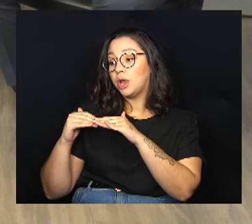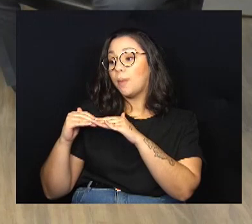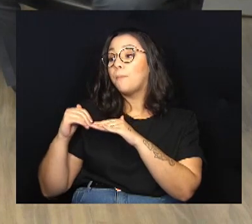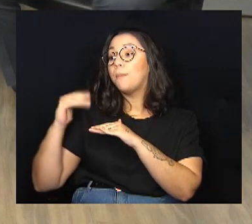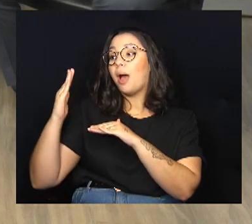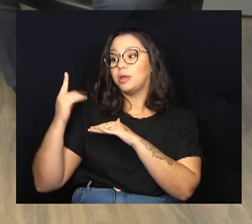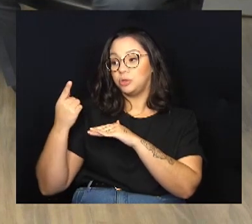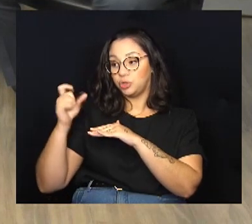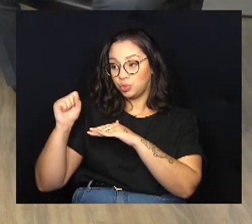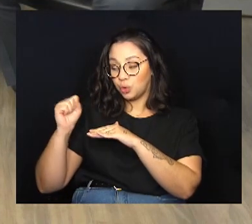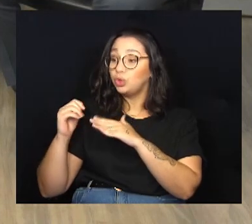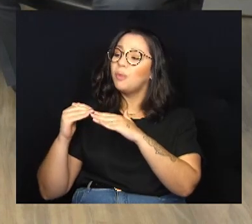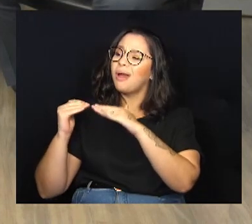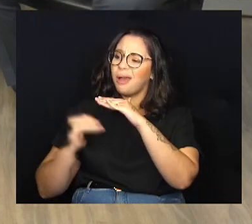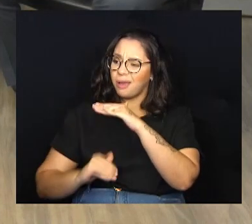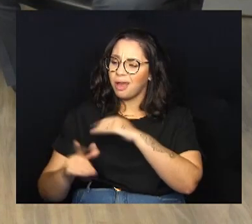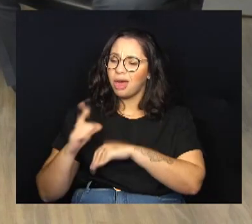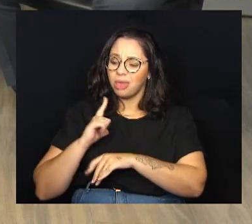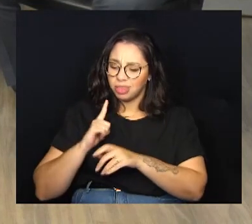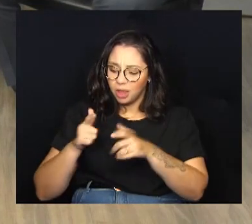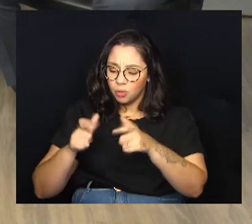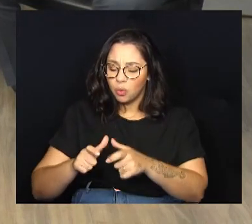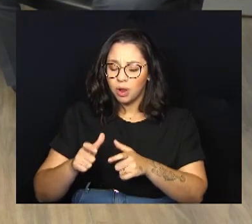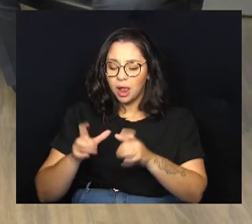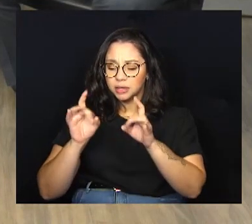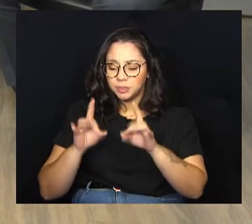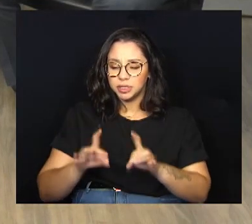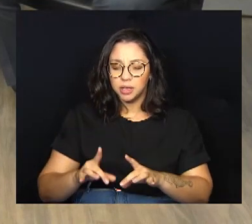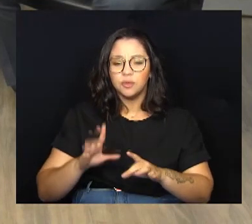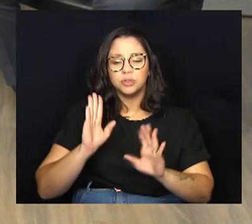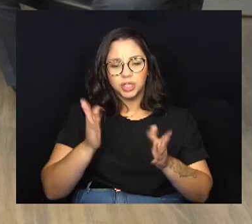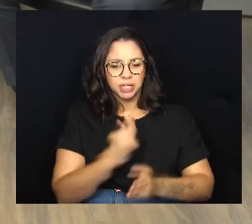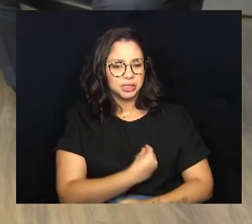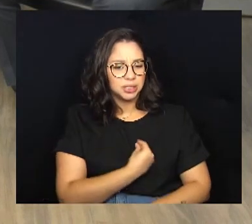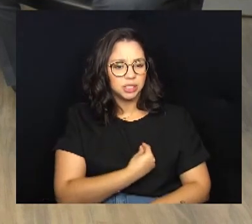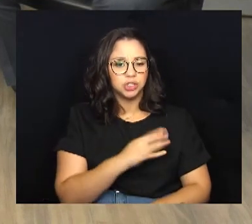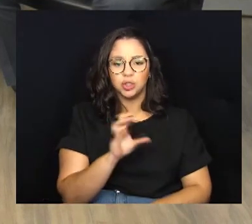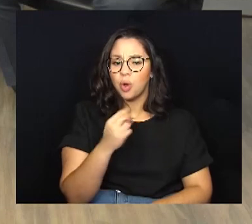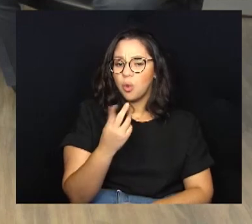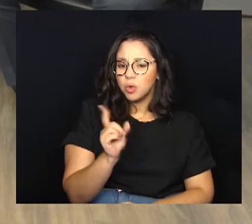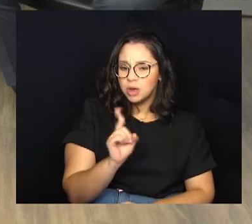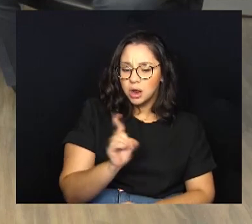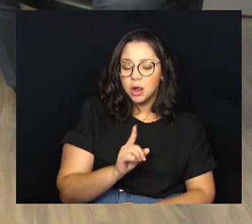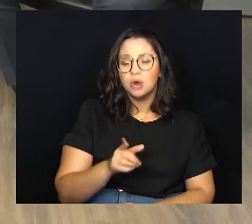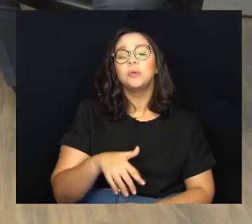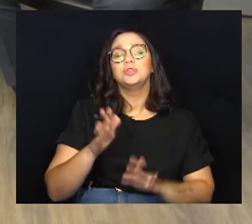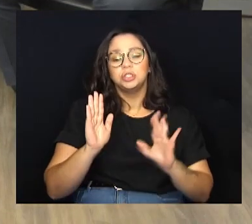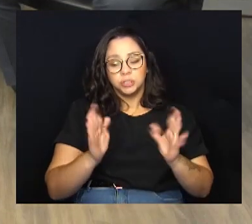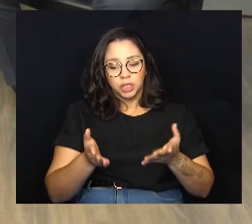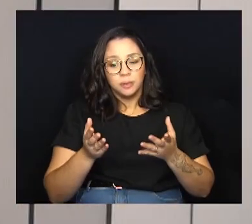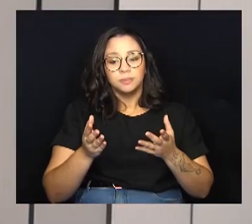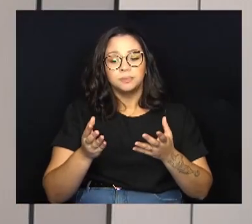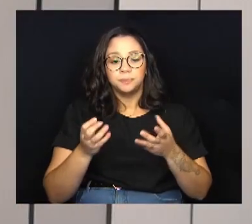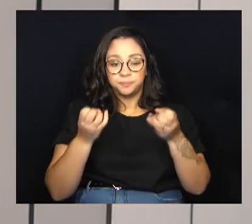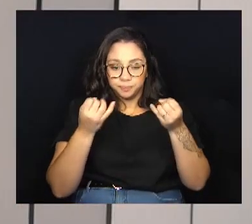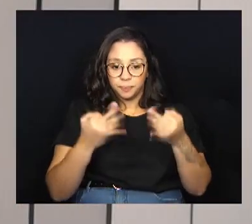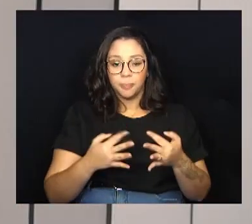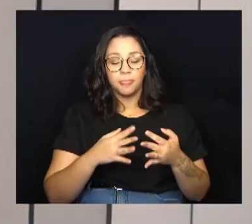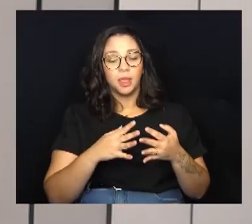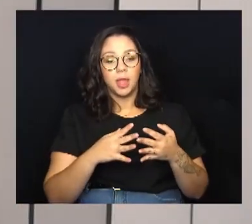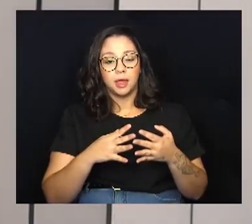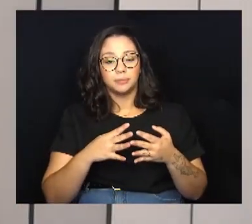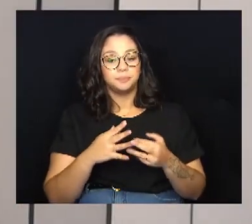com o prefeito, nós precisamos ter cuidado. Eu assisto muito televisão, eu vejo aquela Cracolândia lá em São Paulo, né? E a gente